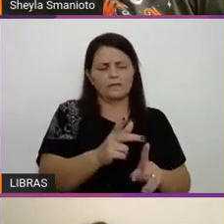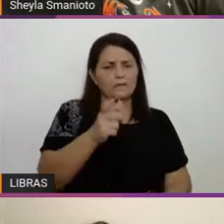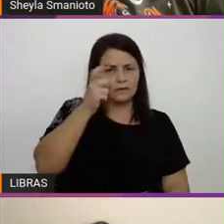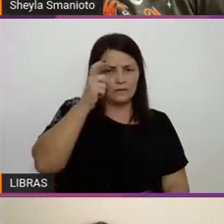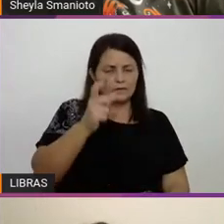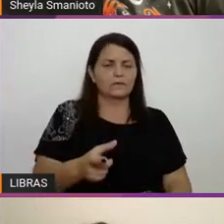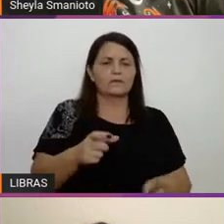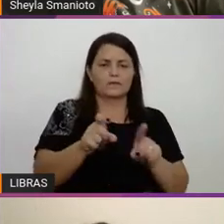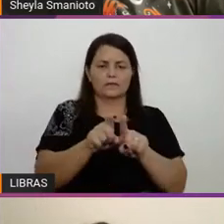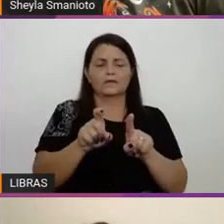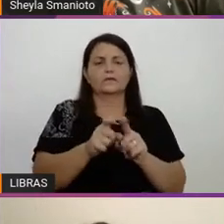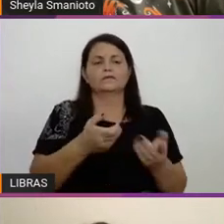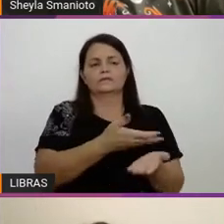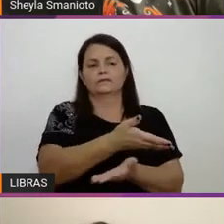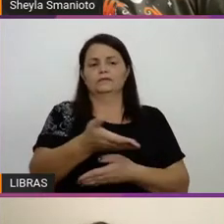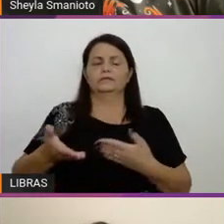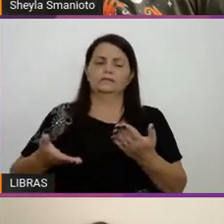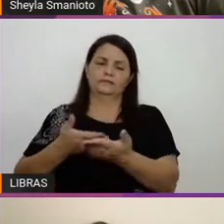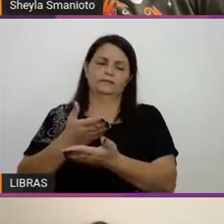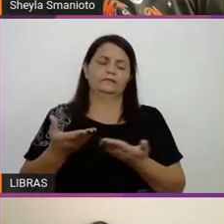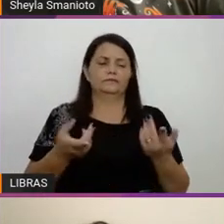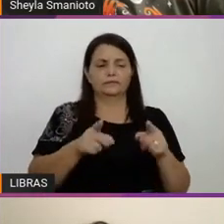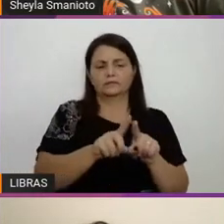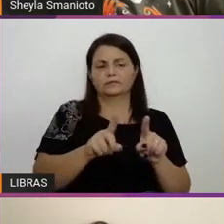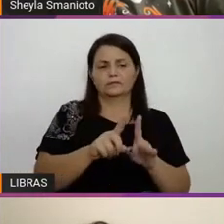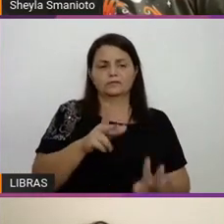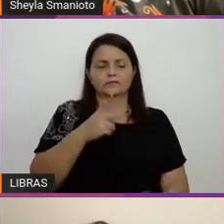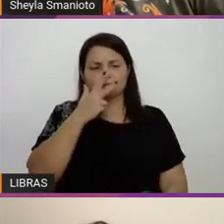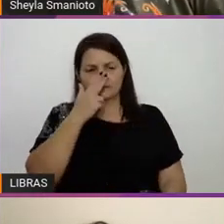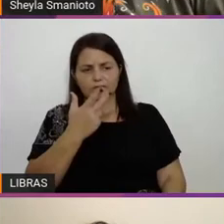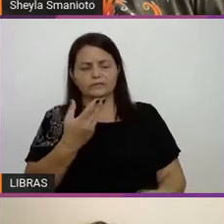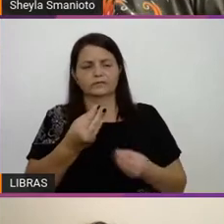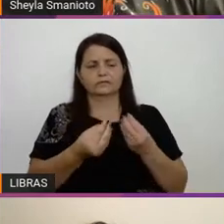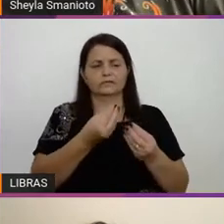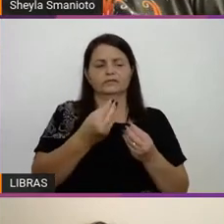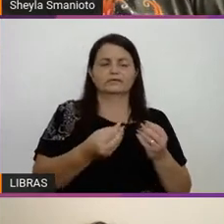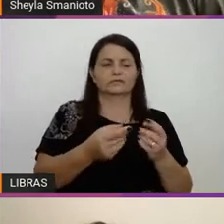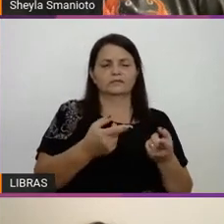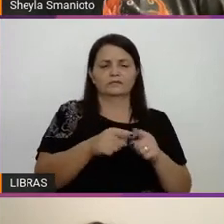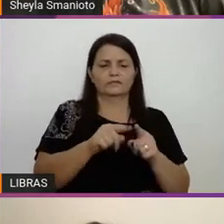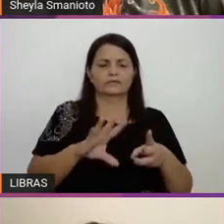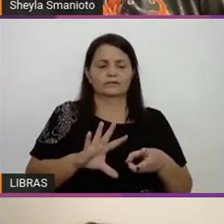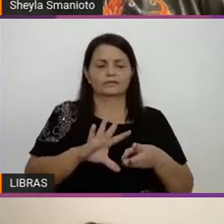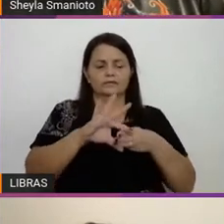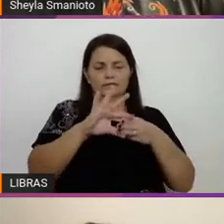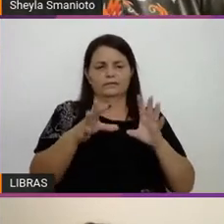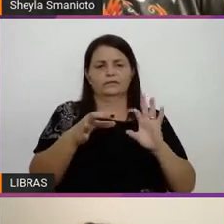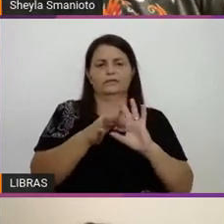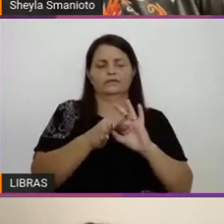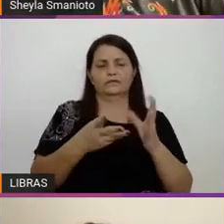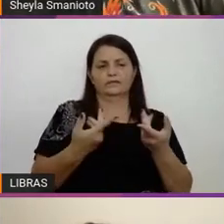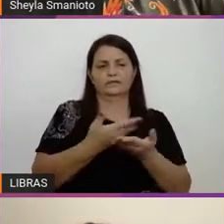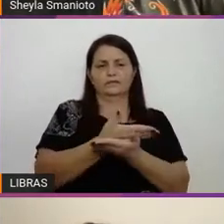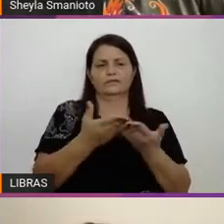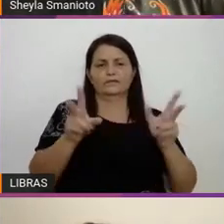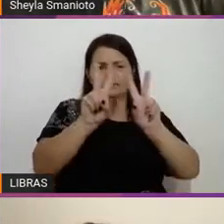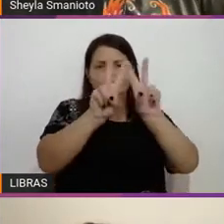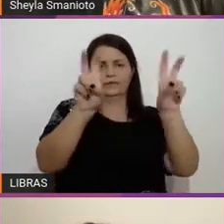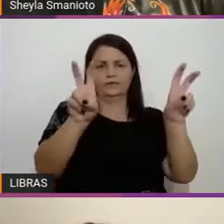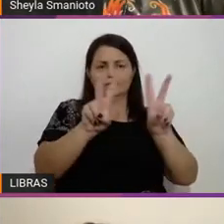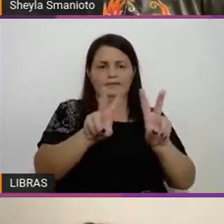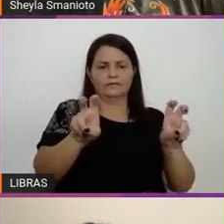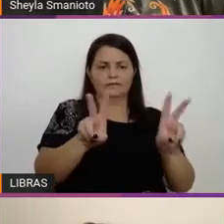interessante essa mesa é o feliz a reunião dessas três obras nessa mesa com esse tema